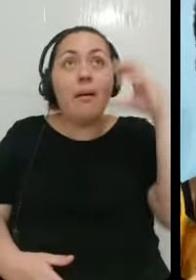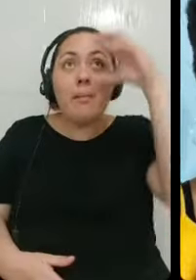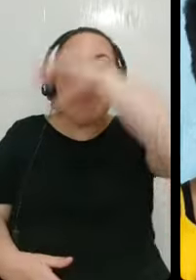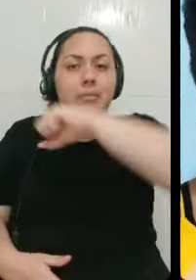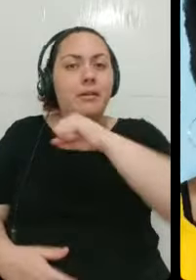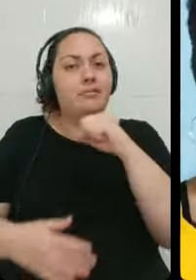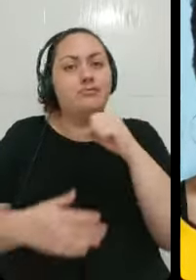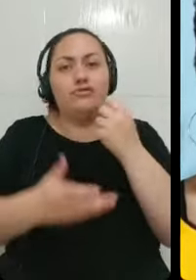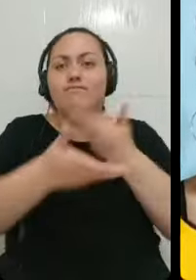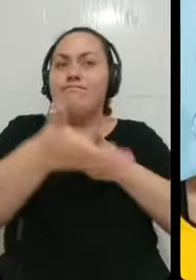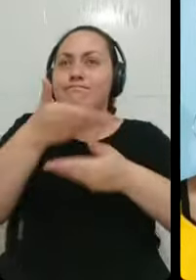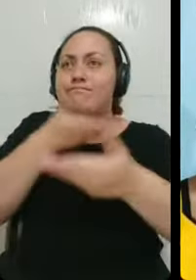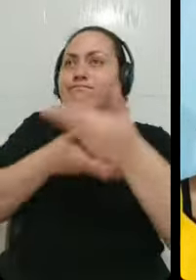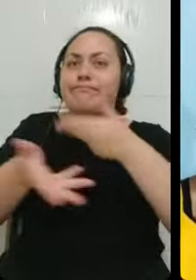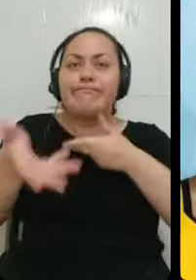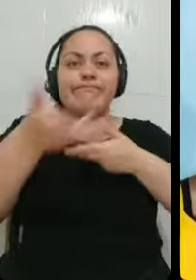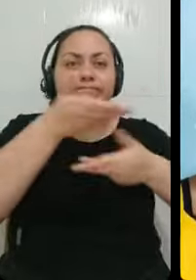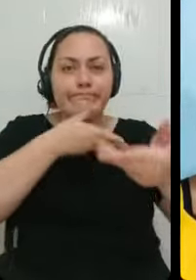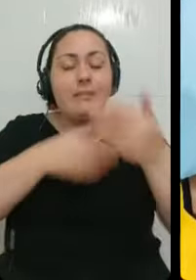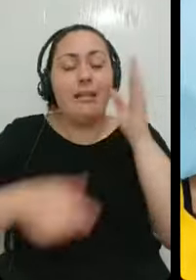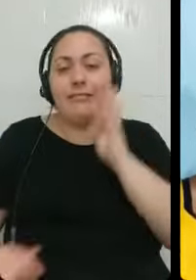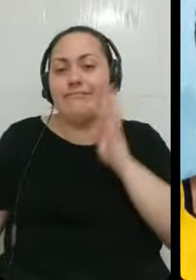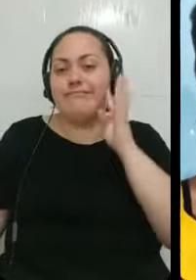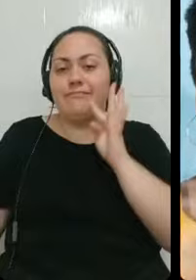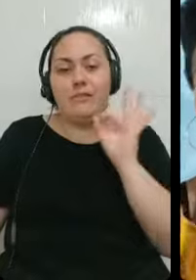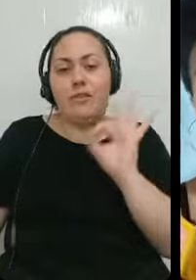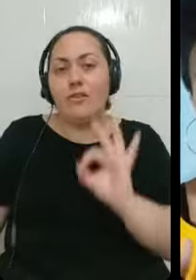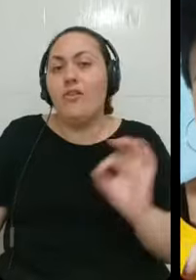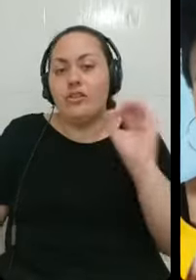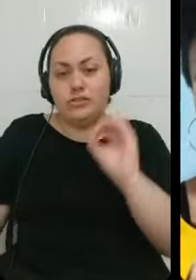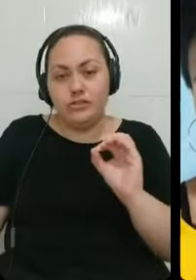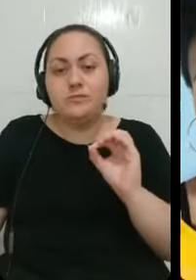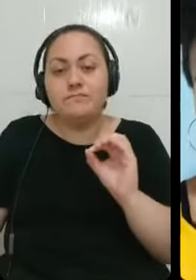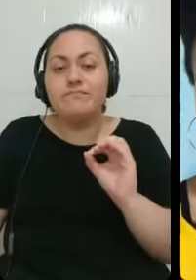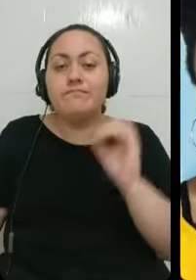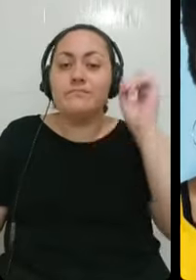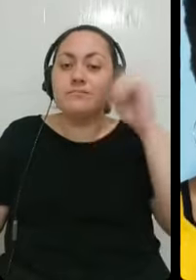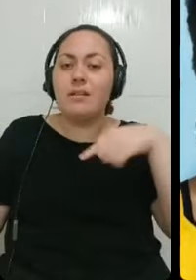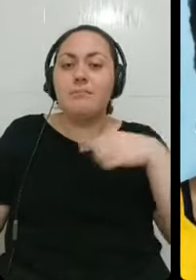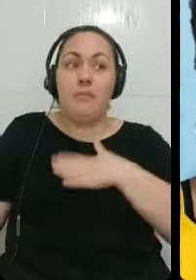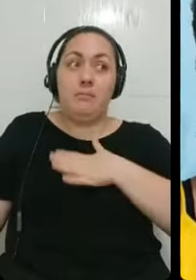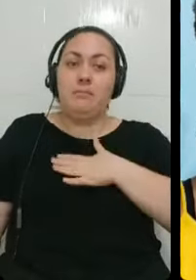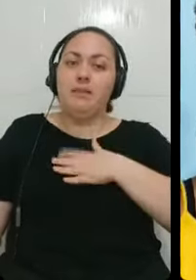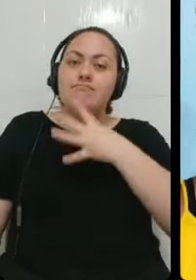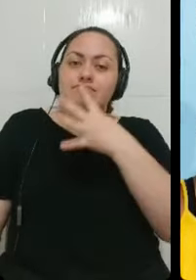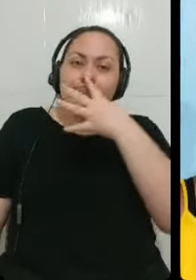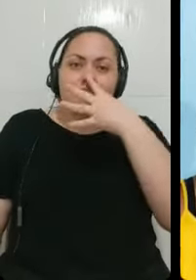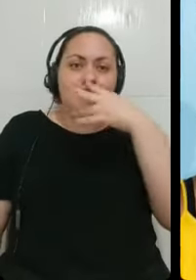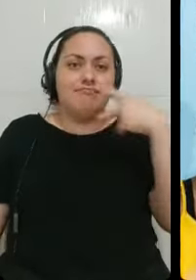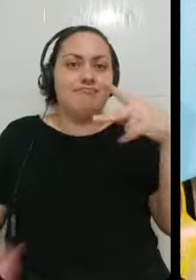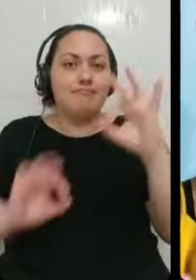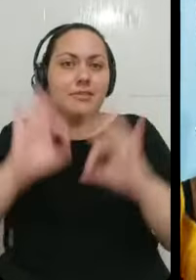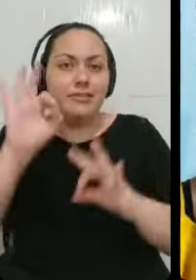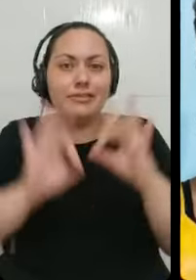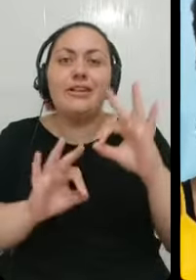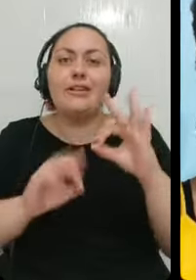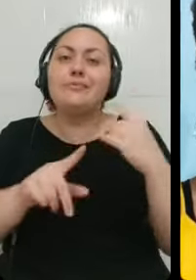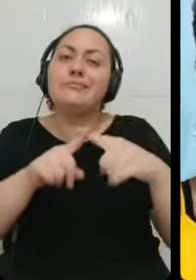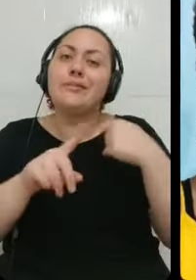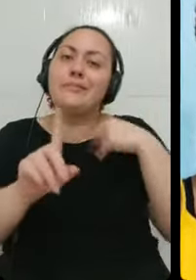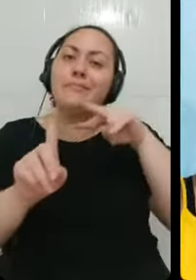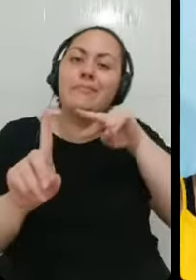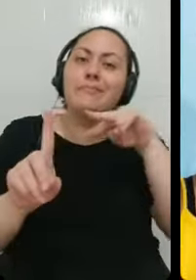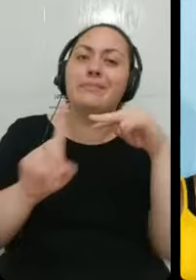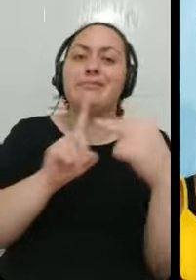isso é maravilhoso. Eu acho que é uma das coisas mais incríveis do projeto que tem realmente. Então, tu trazer esse olhar diferente